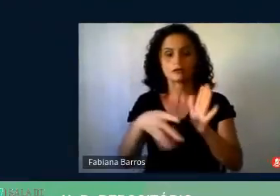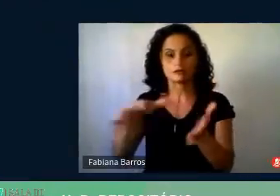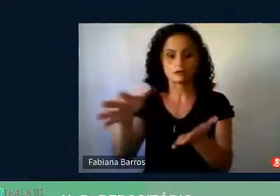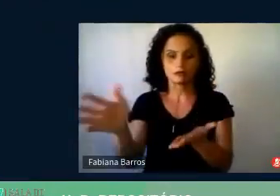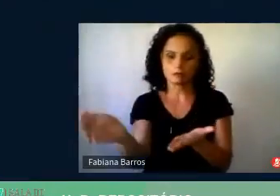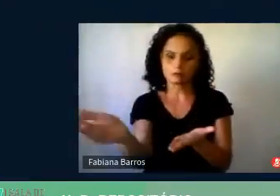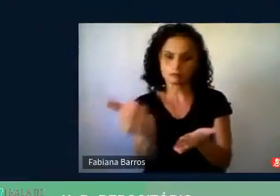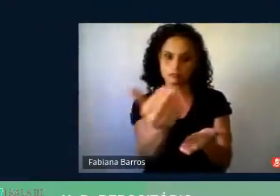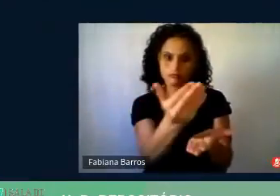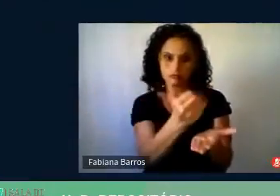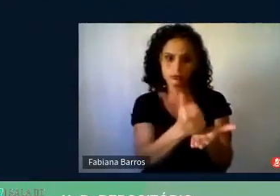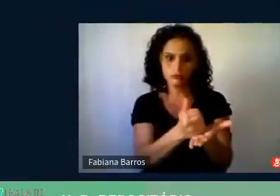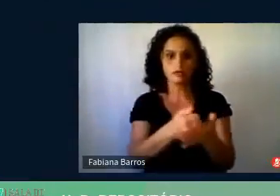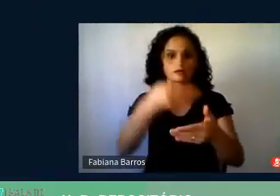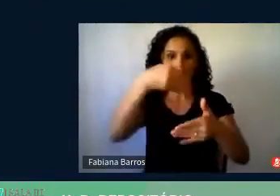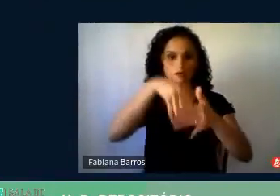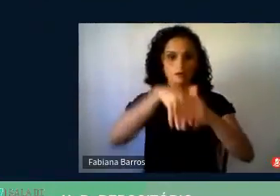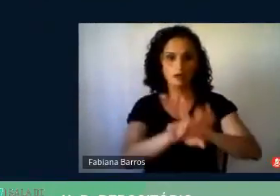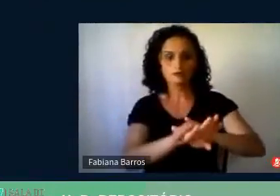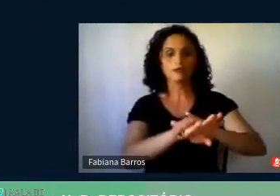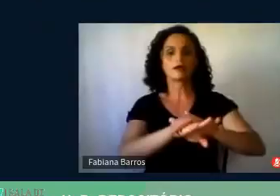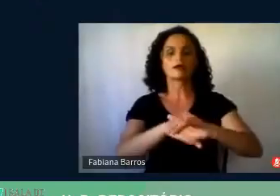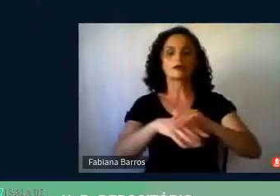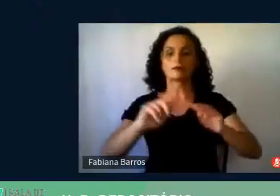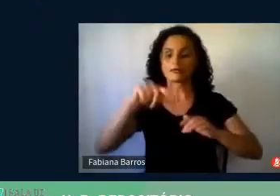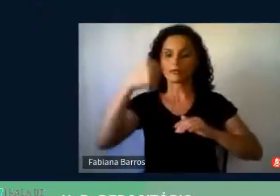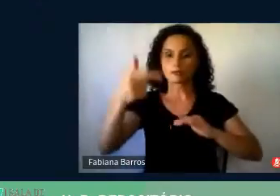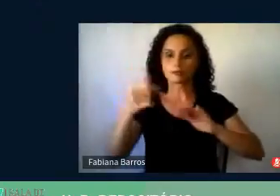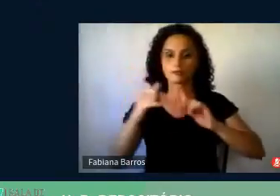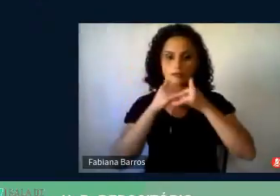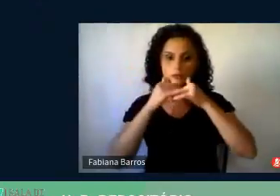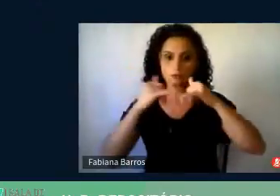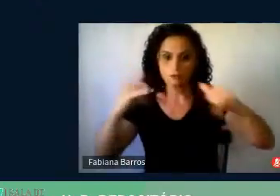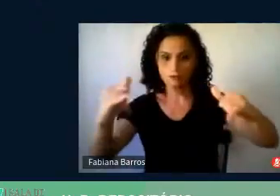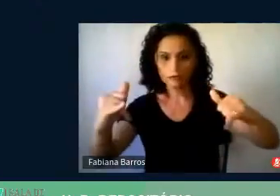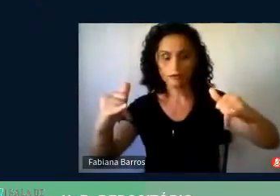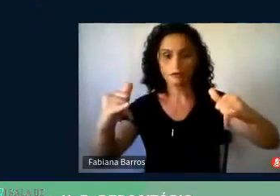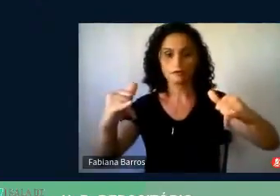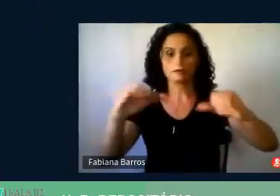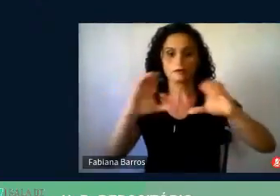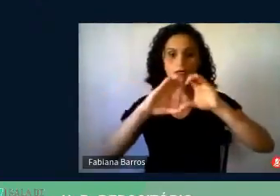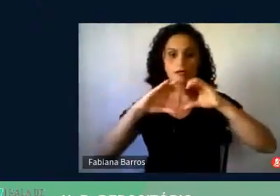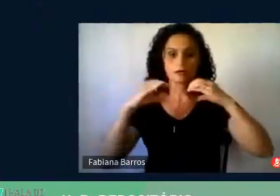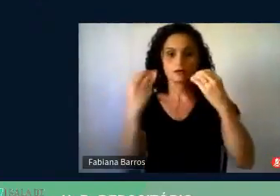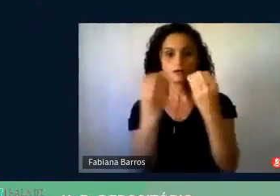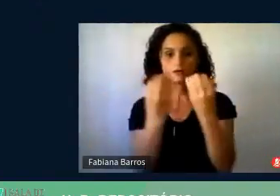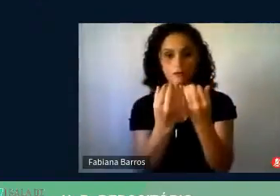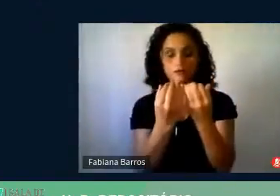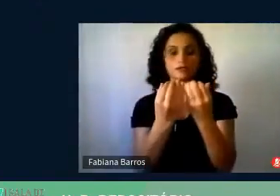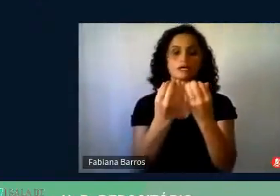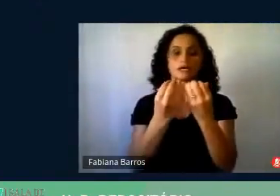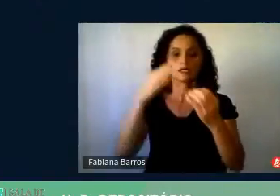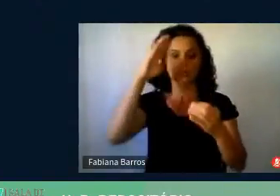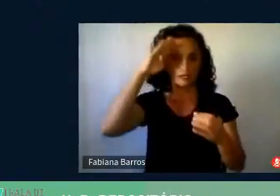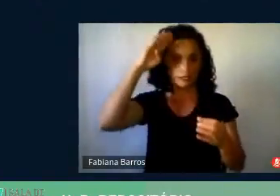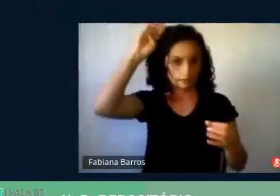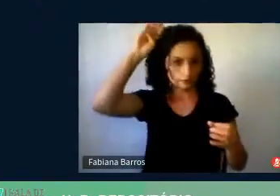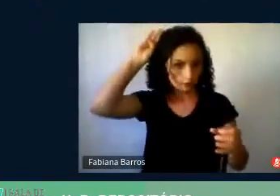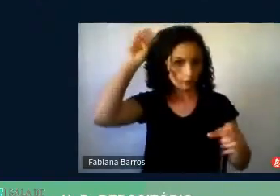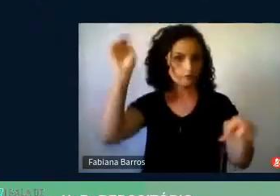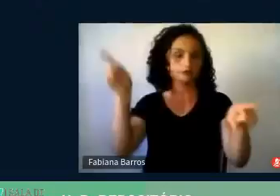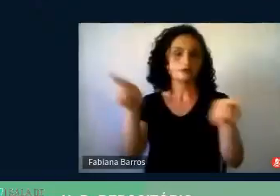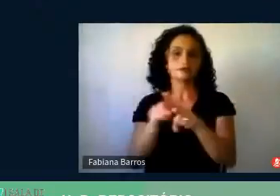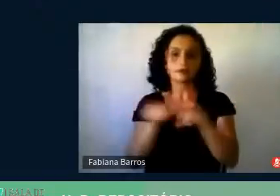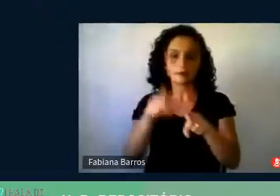e a gente já é possível mostrar um pouco do potencial que a universidade tem de contribuição num cenário como esse, para que a gente